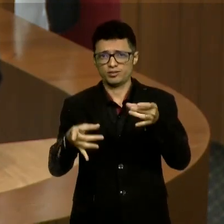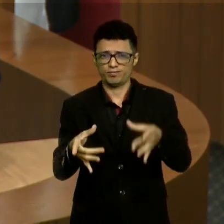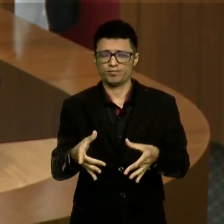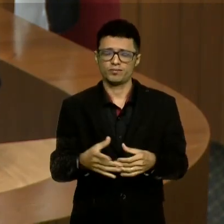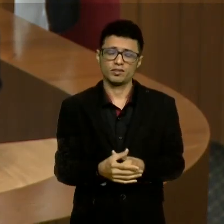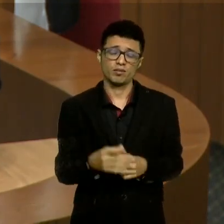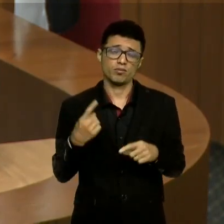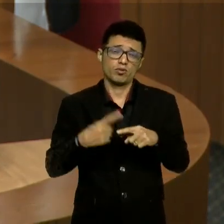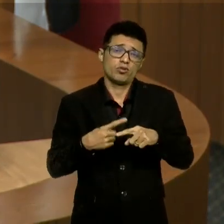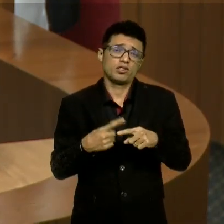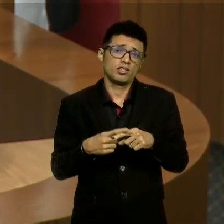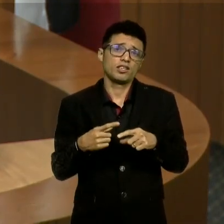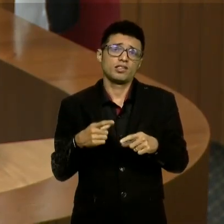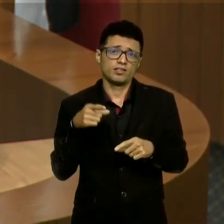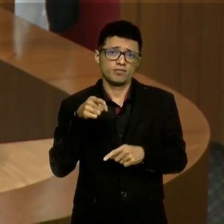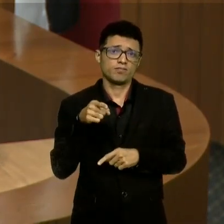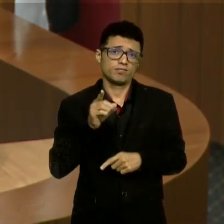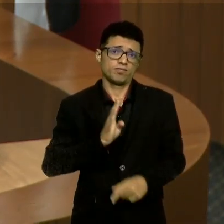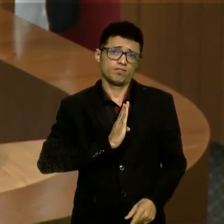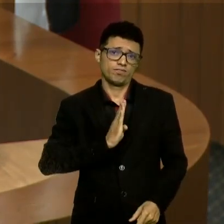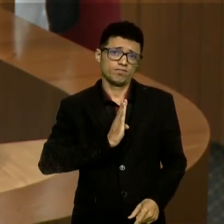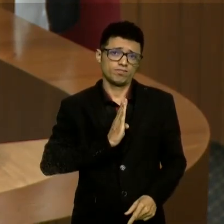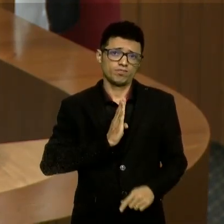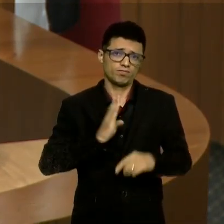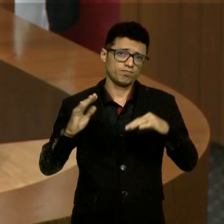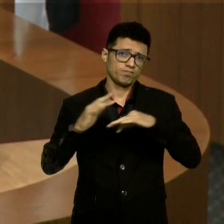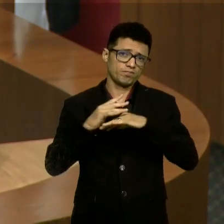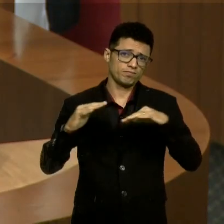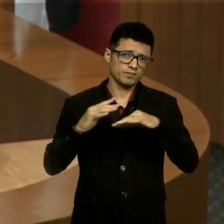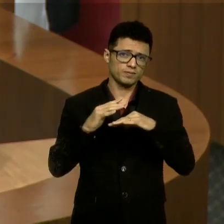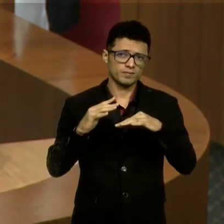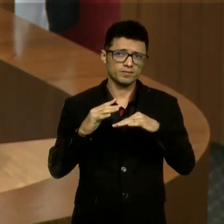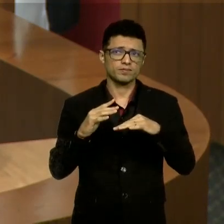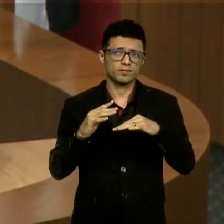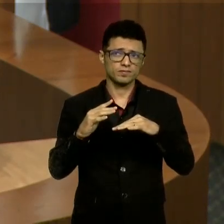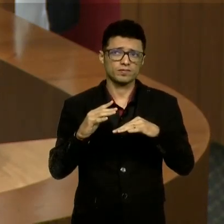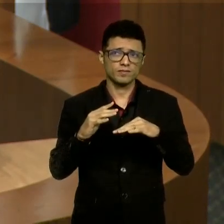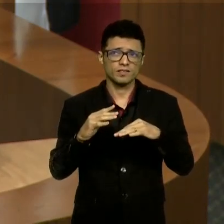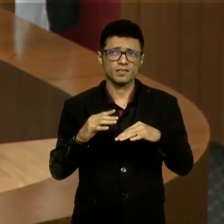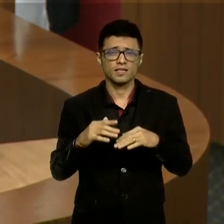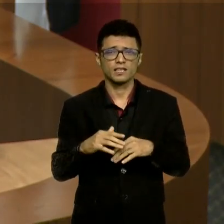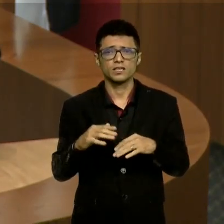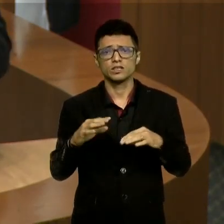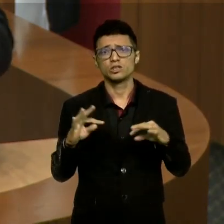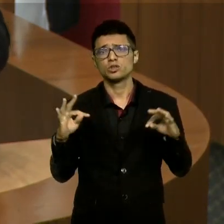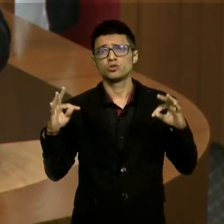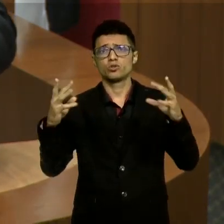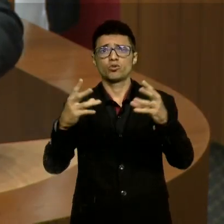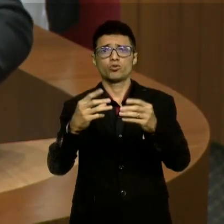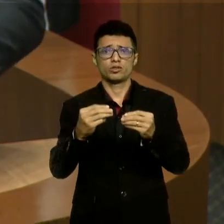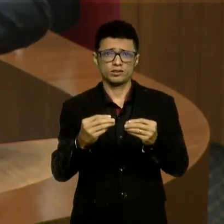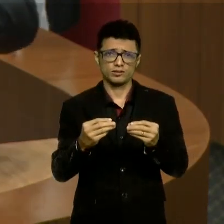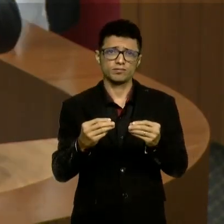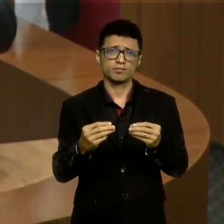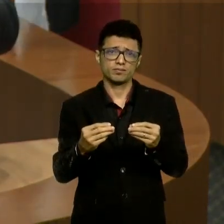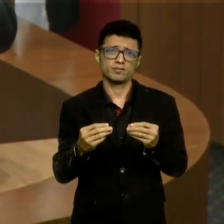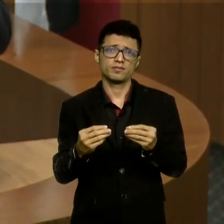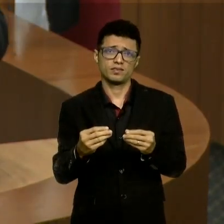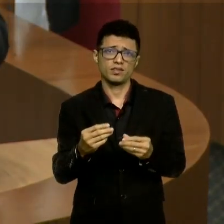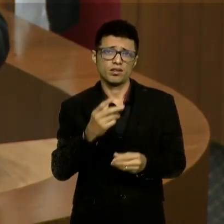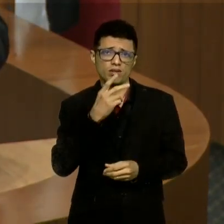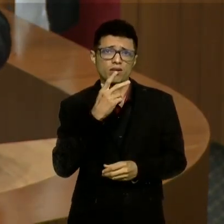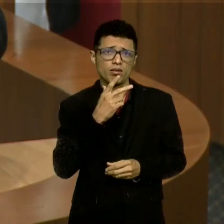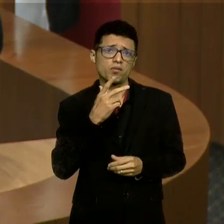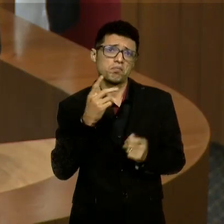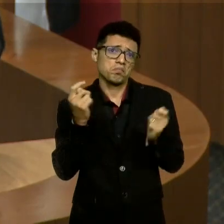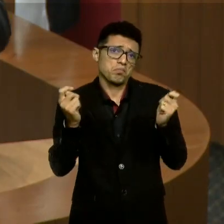números que são da cidade de Macabal e que, em todas as cidades do Maranhão, deve-se sofrer o mesmo